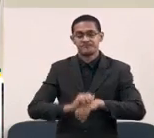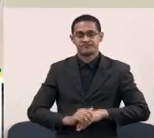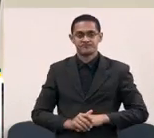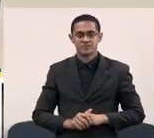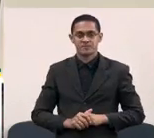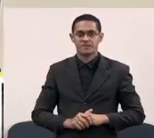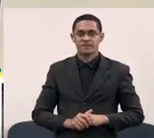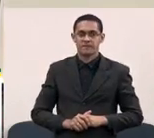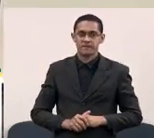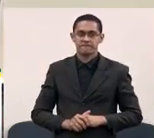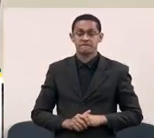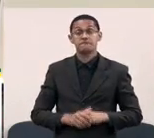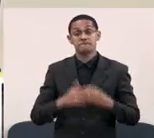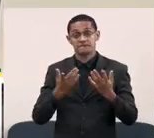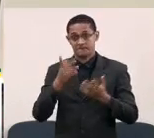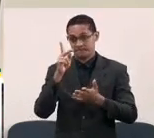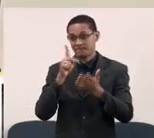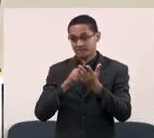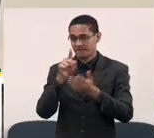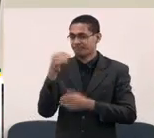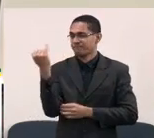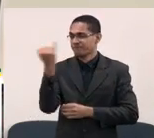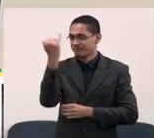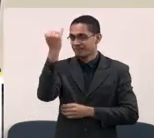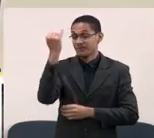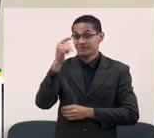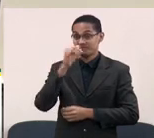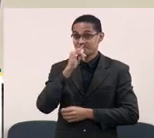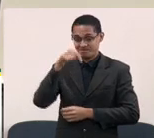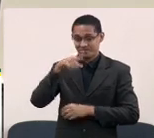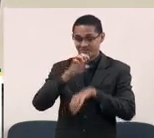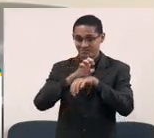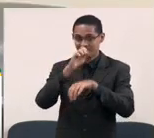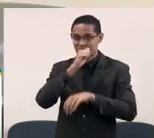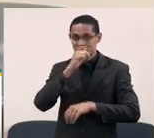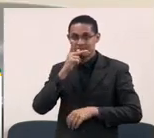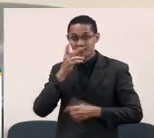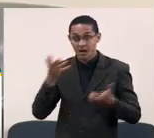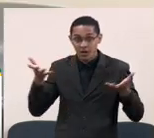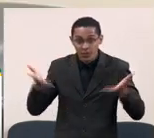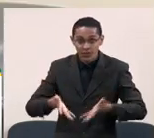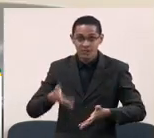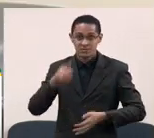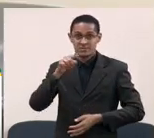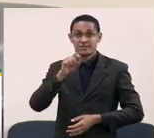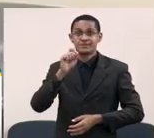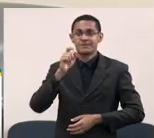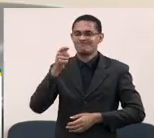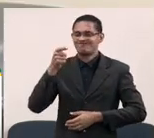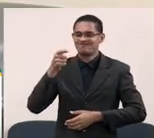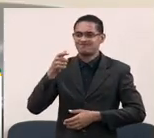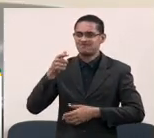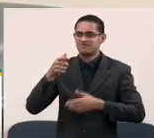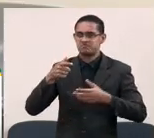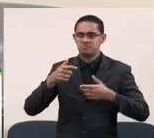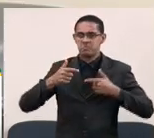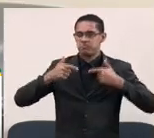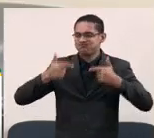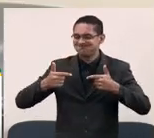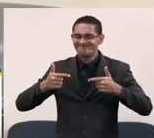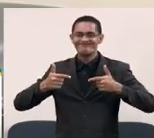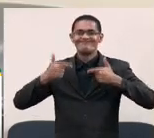Dizer da importância o Amapá hoje, em função da luta de Vossa Excelência, de conhecer